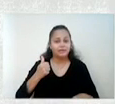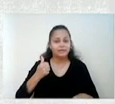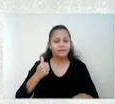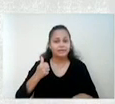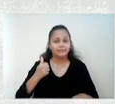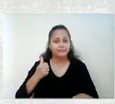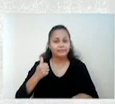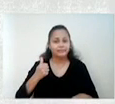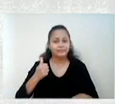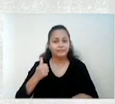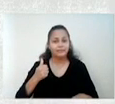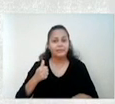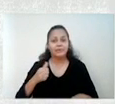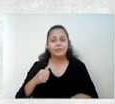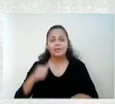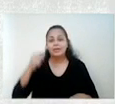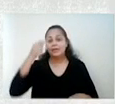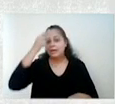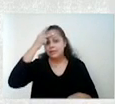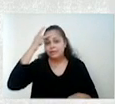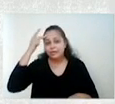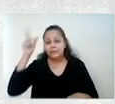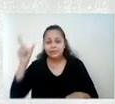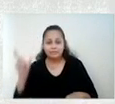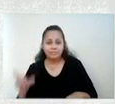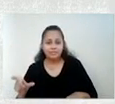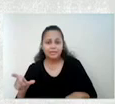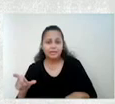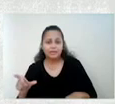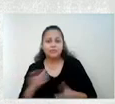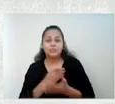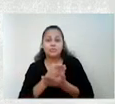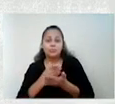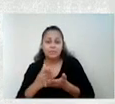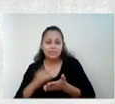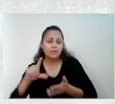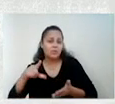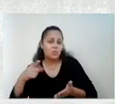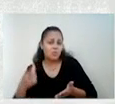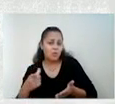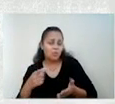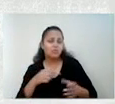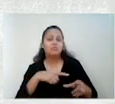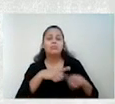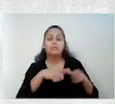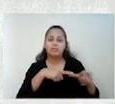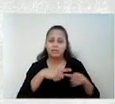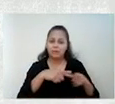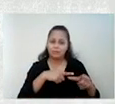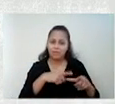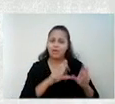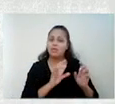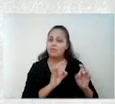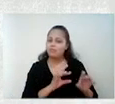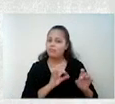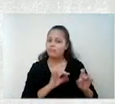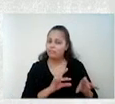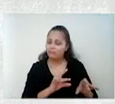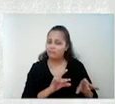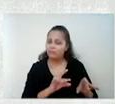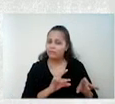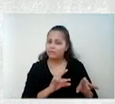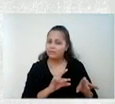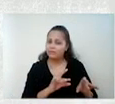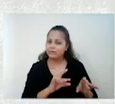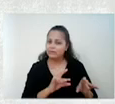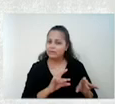Parte desses cruzados decidiu iniciar novas atividades, comercializando então a produção de